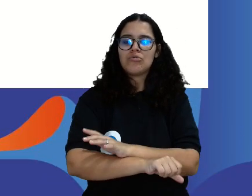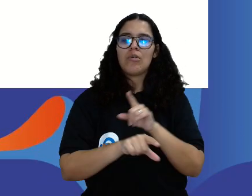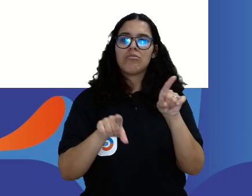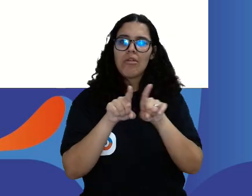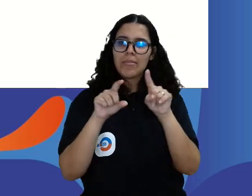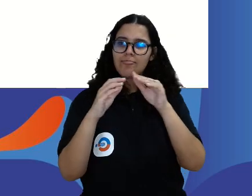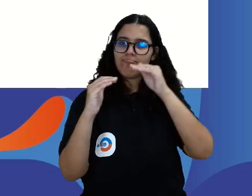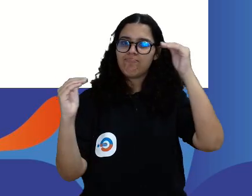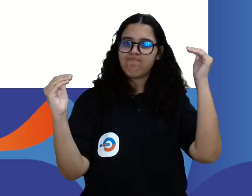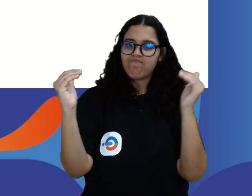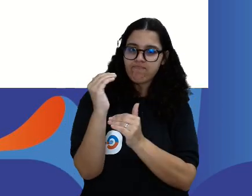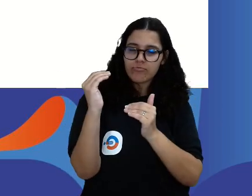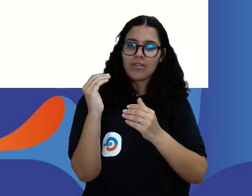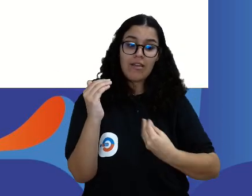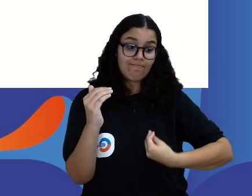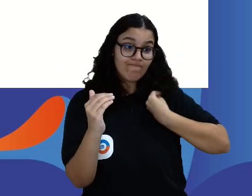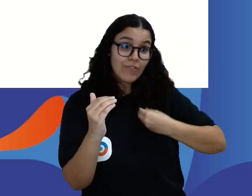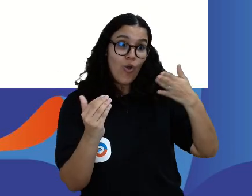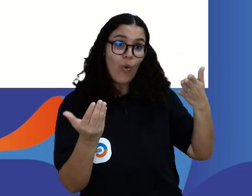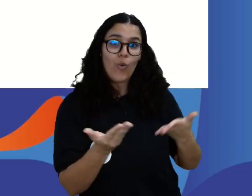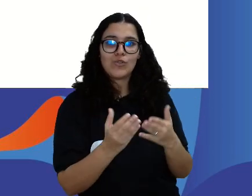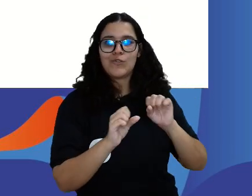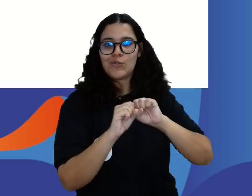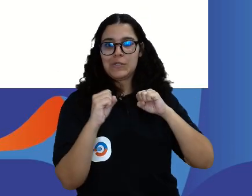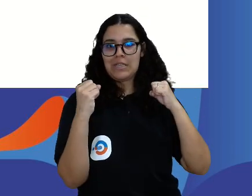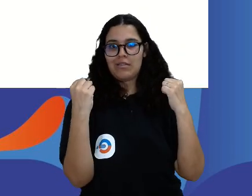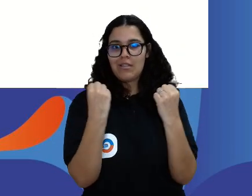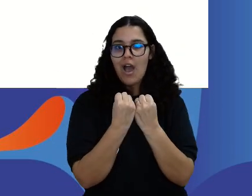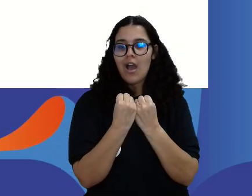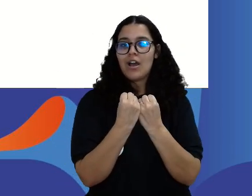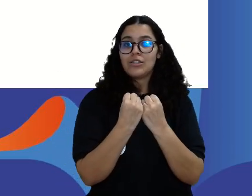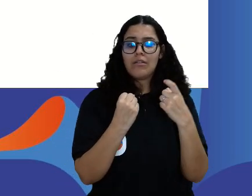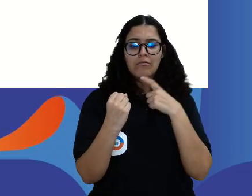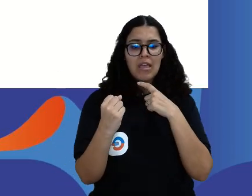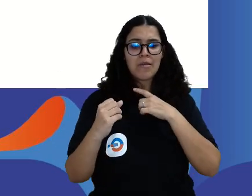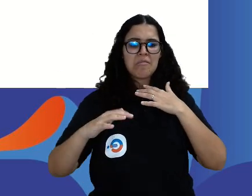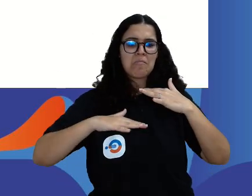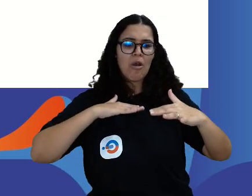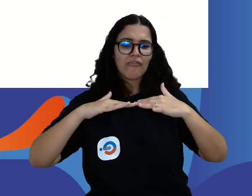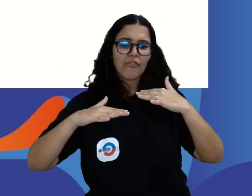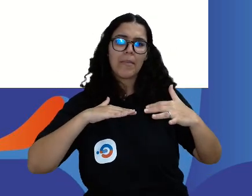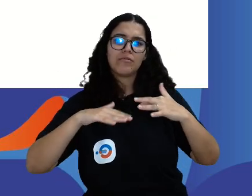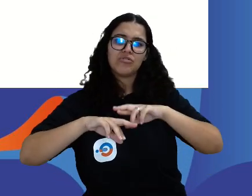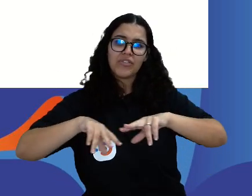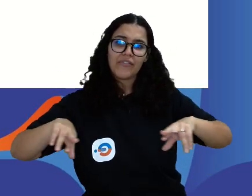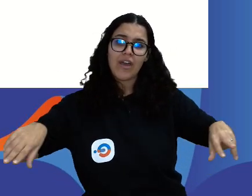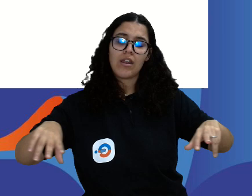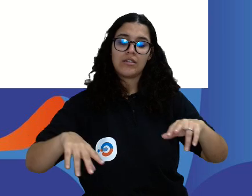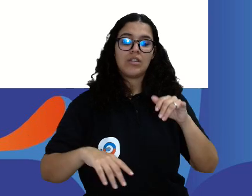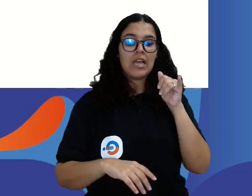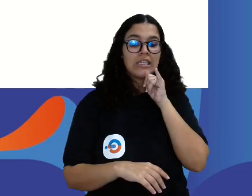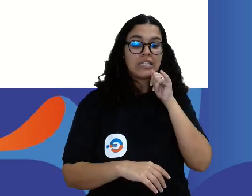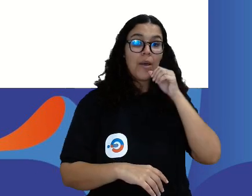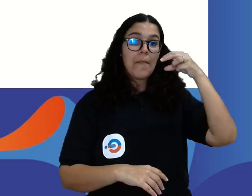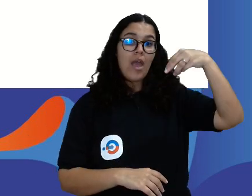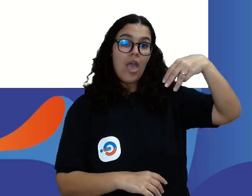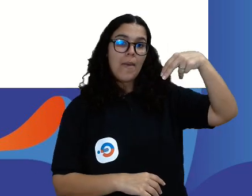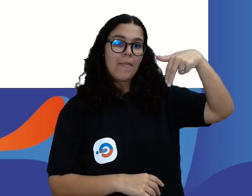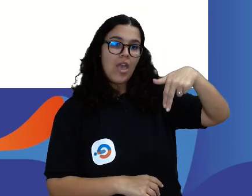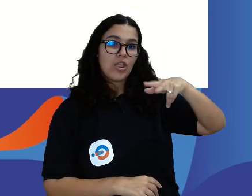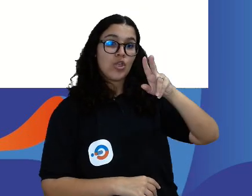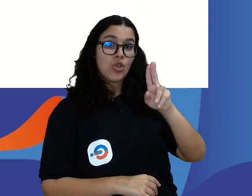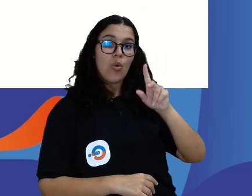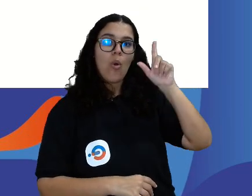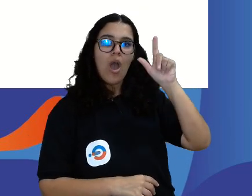sociedade, e a gente vê isso, né, também por meio de muitos movimentos, né, negros, como, por exemplo, o MNU, é